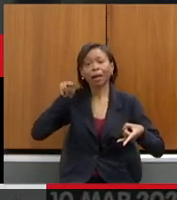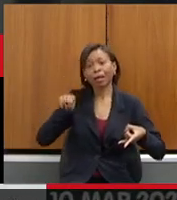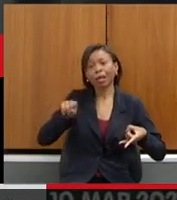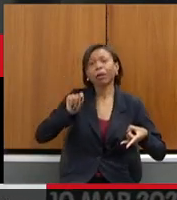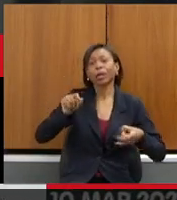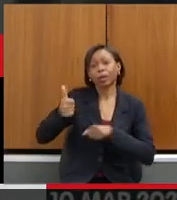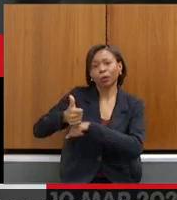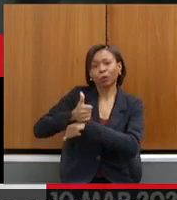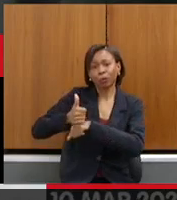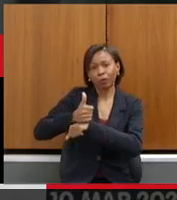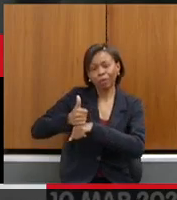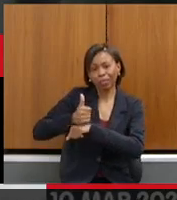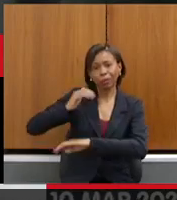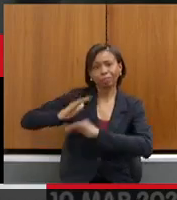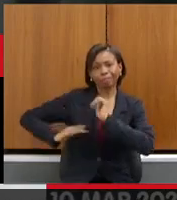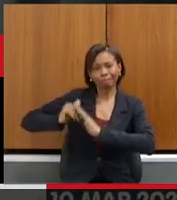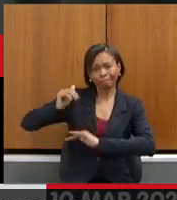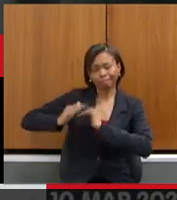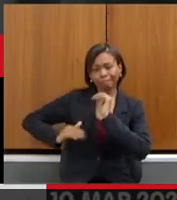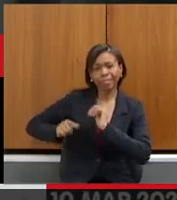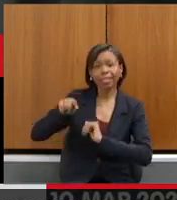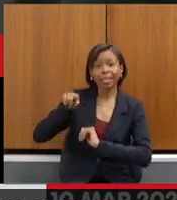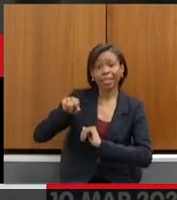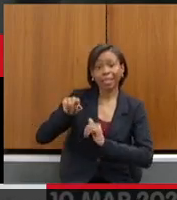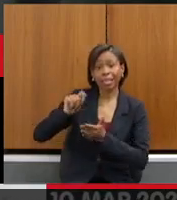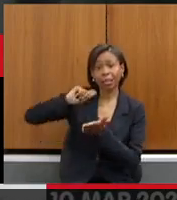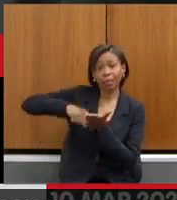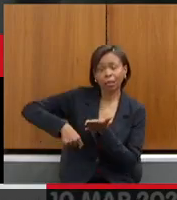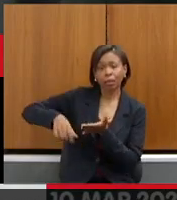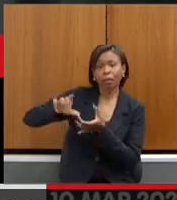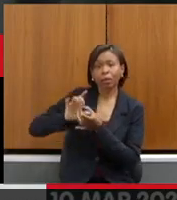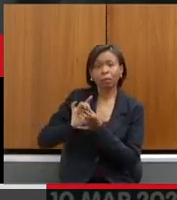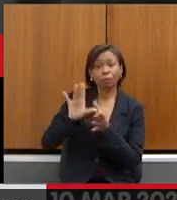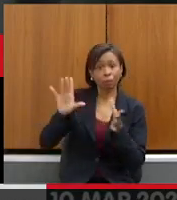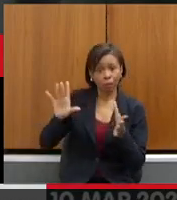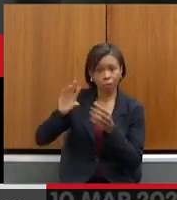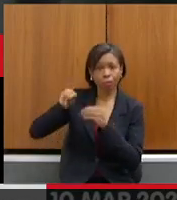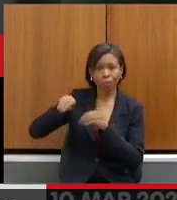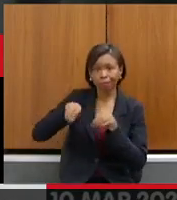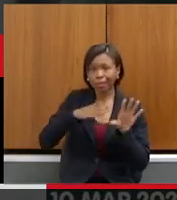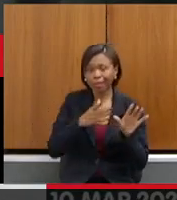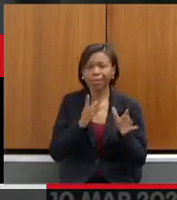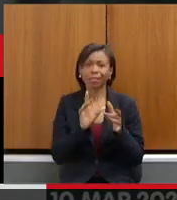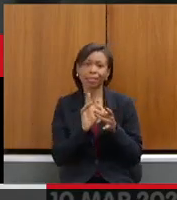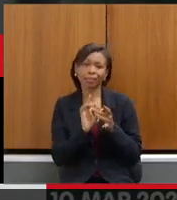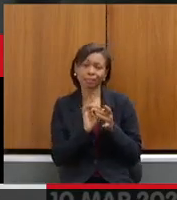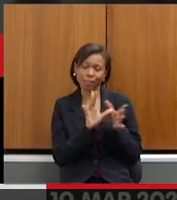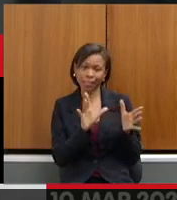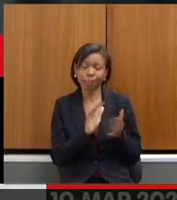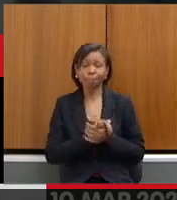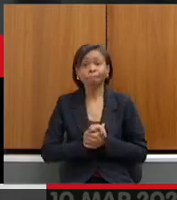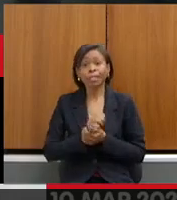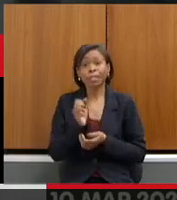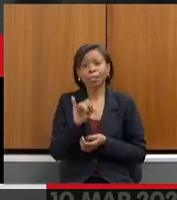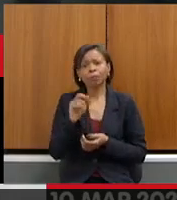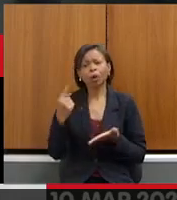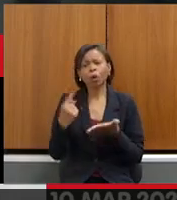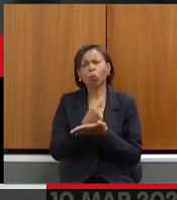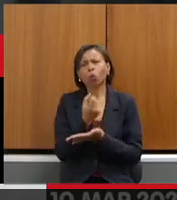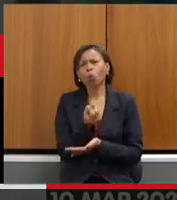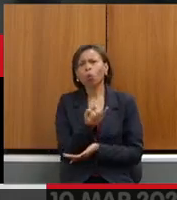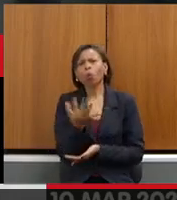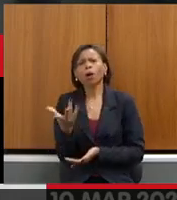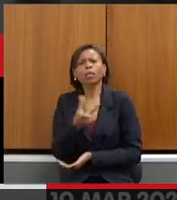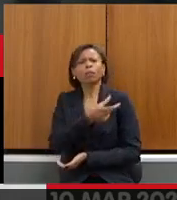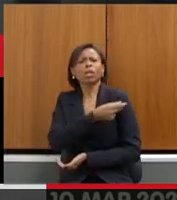permite que aquele respirador passa a tua sua atuação quando se pergunta para nós quantas vacinas